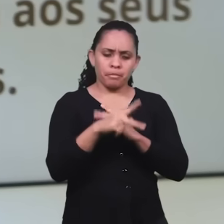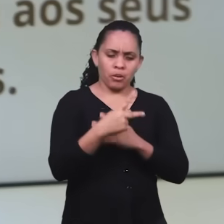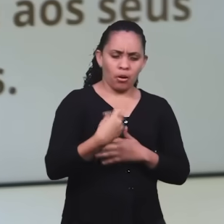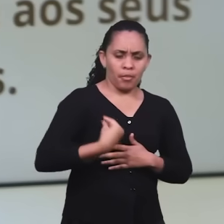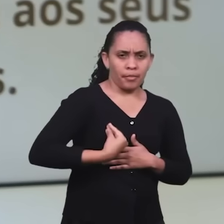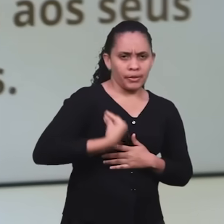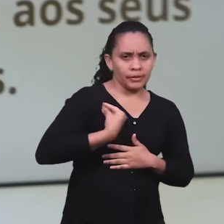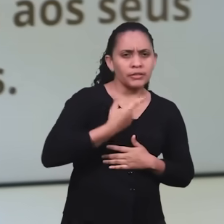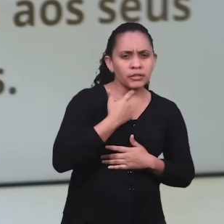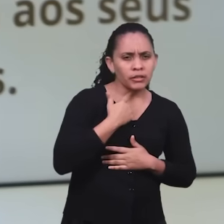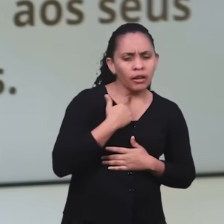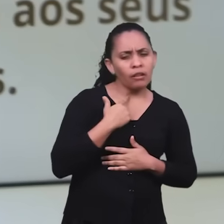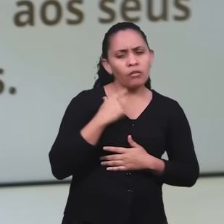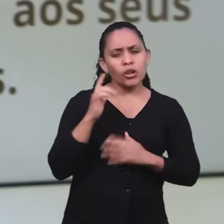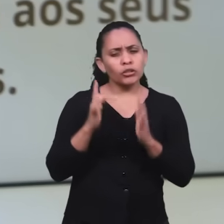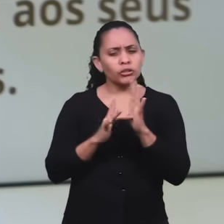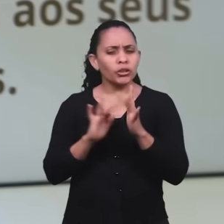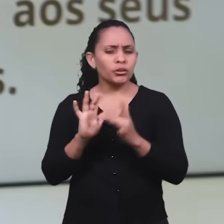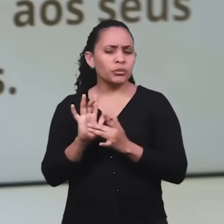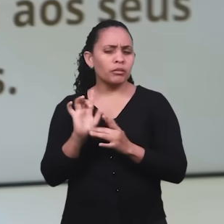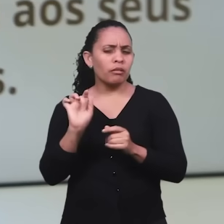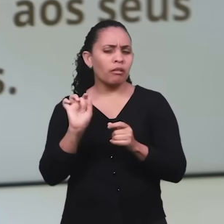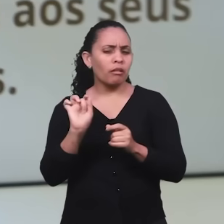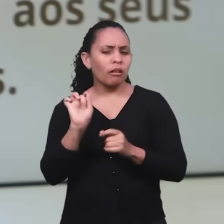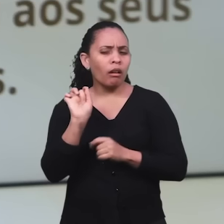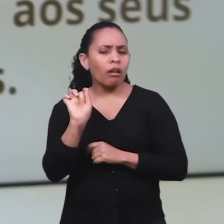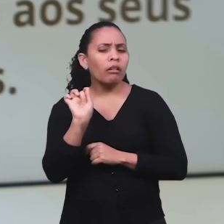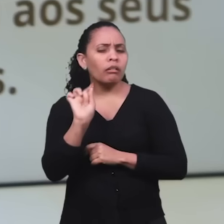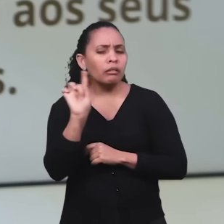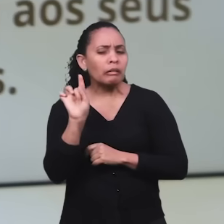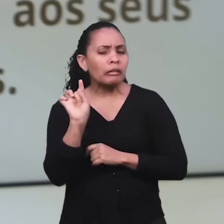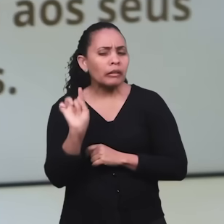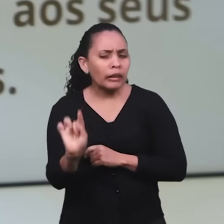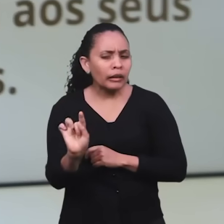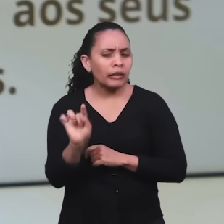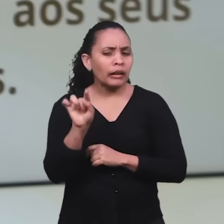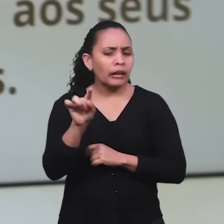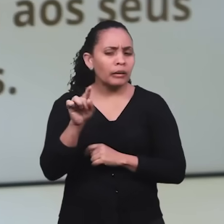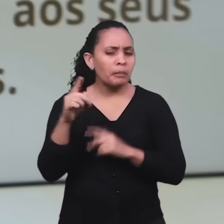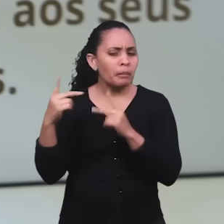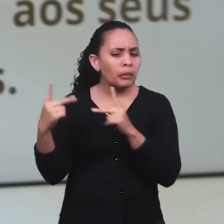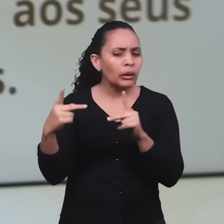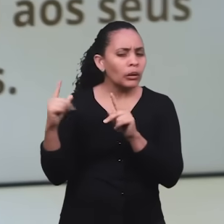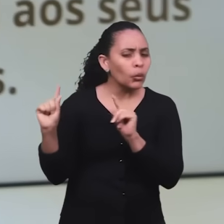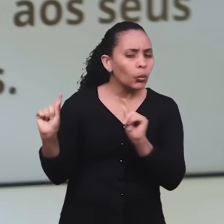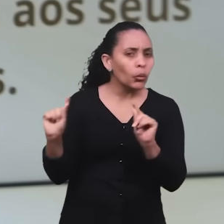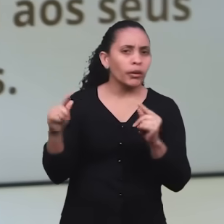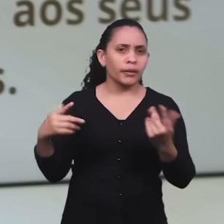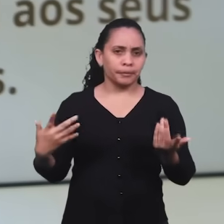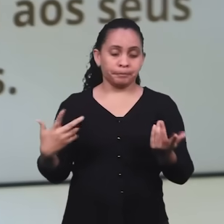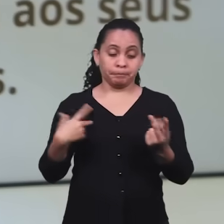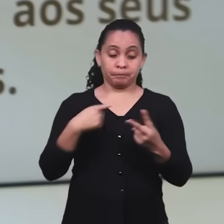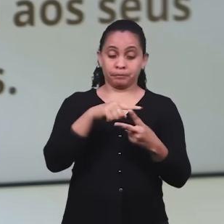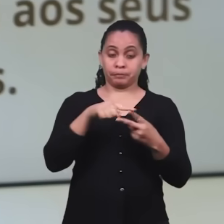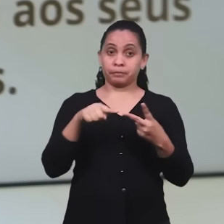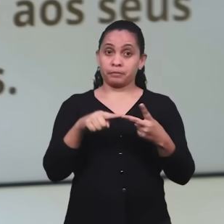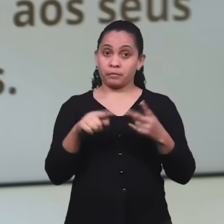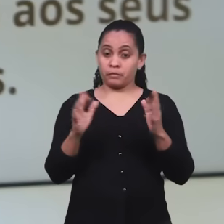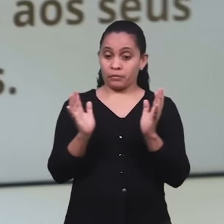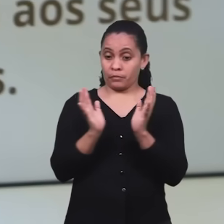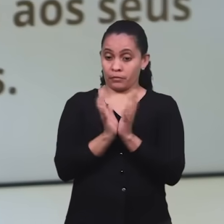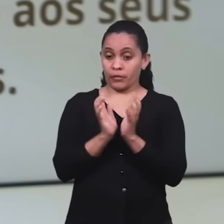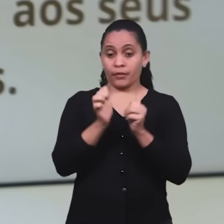esta vida. Quem é Jesus? O que ele está falando? Mas, enfim, esses dois